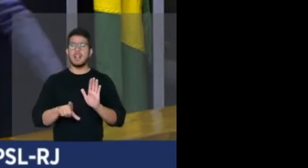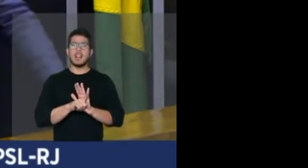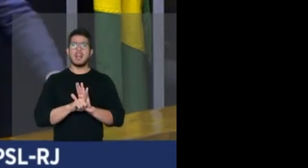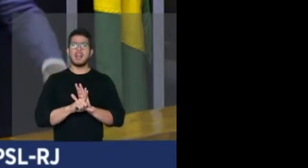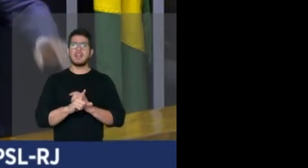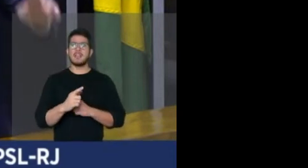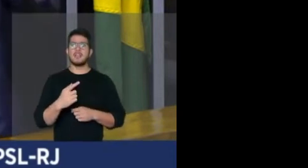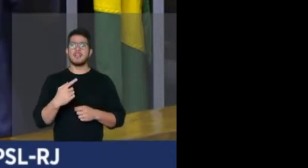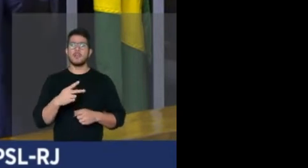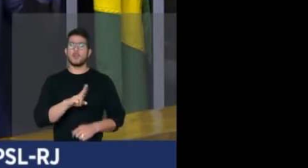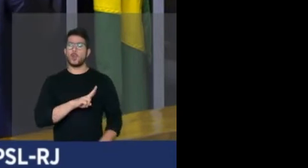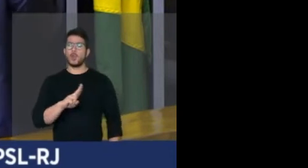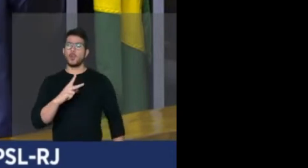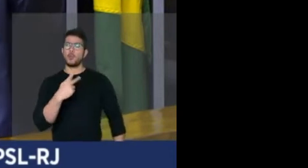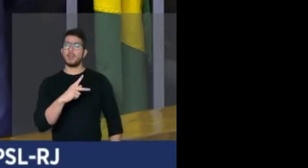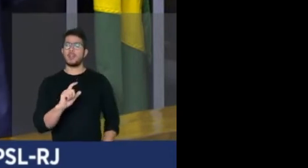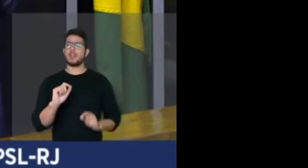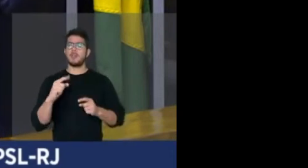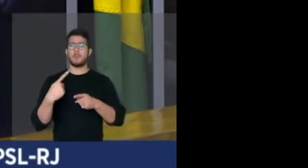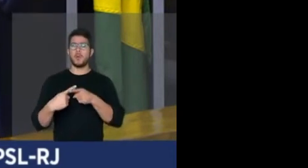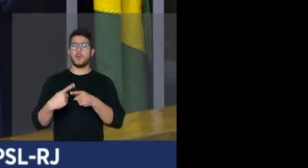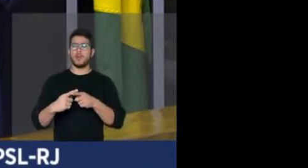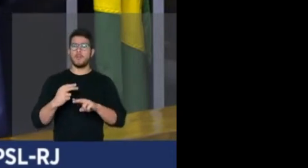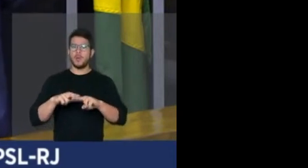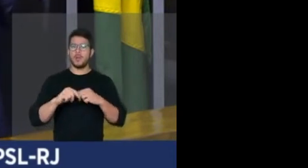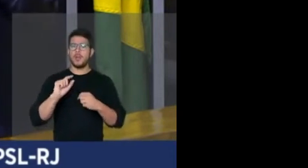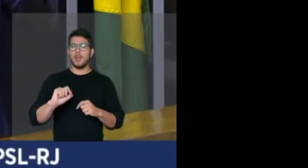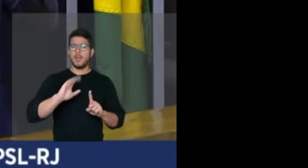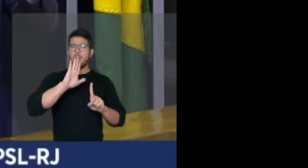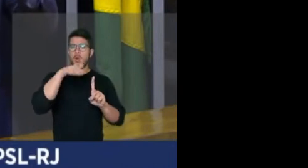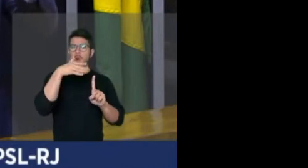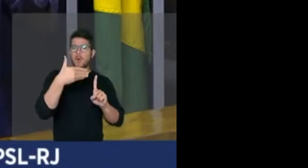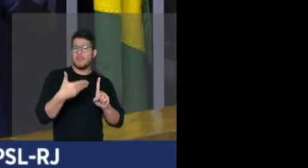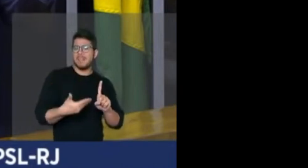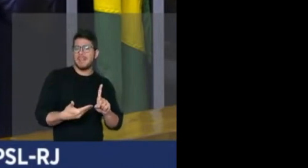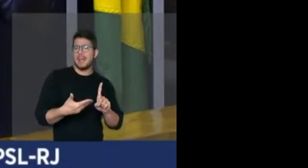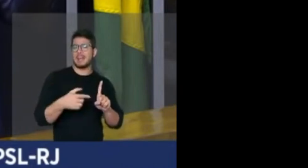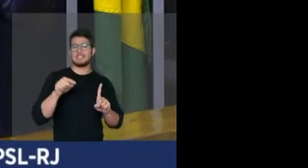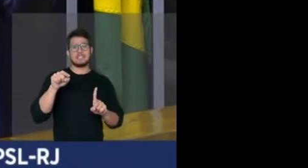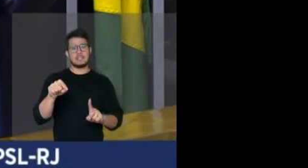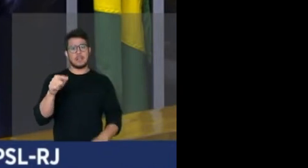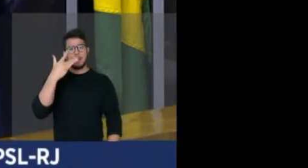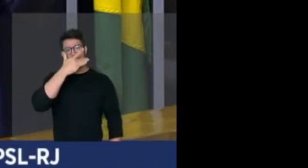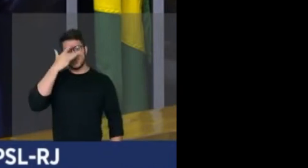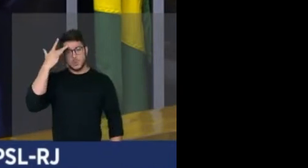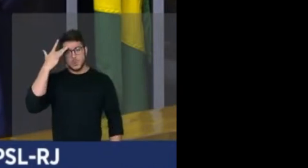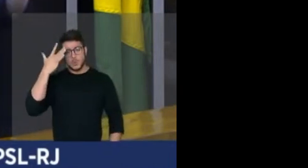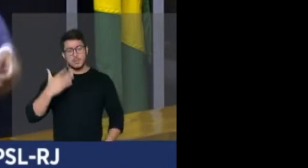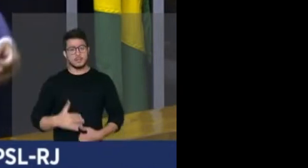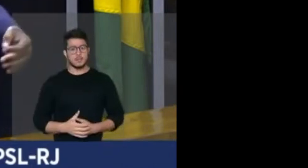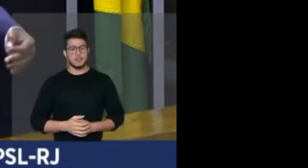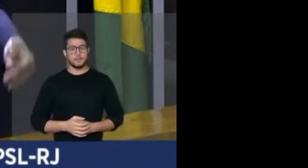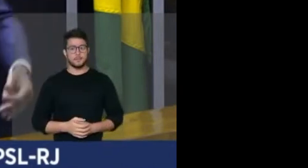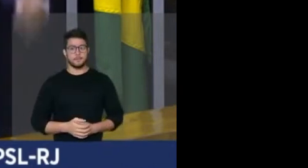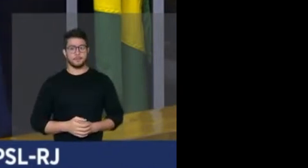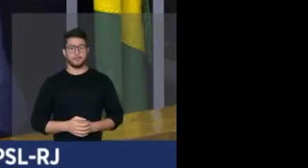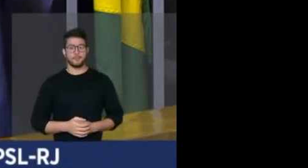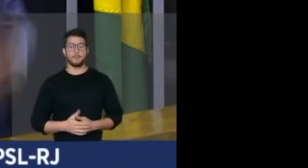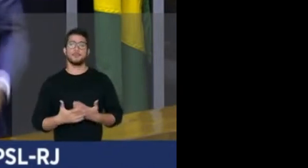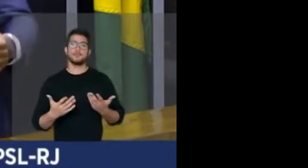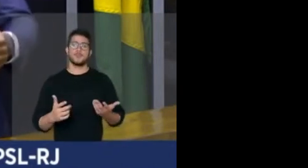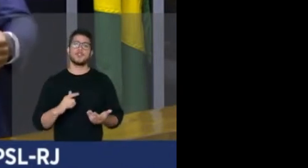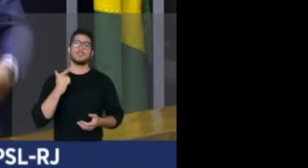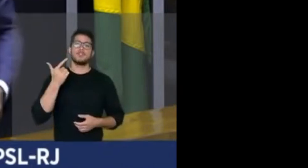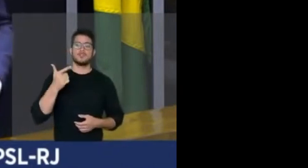isso? Para dizer que é uma homenagem ao artista, uma homenagem ao ator. E, mais uma vez, fazendo